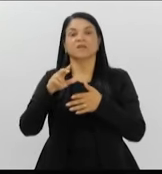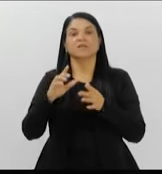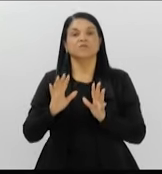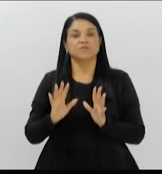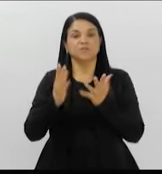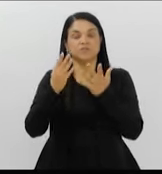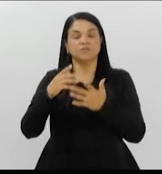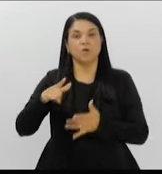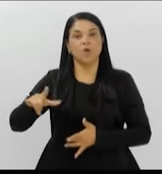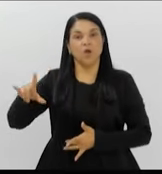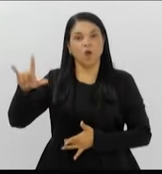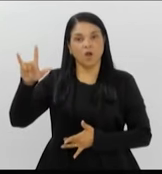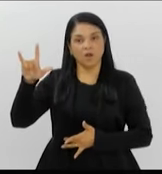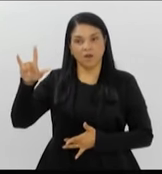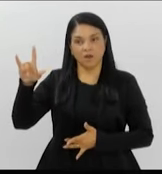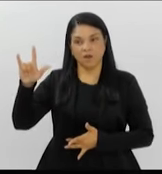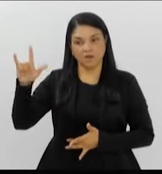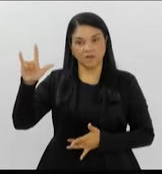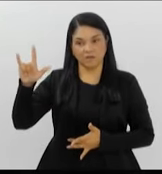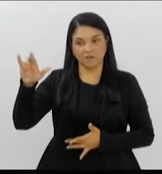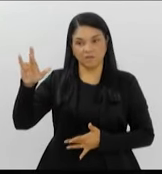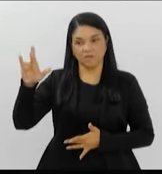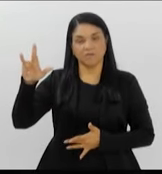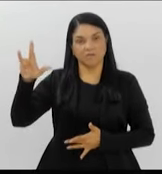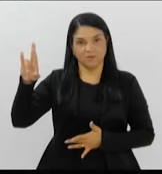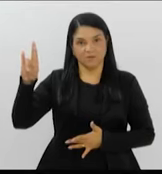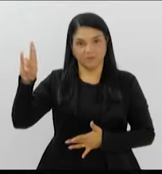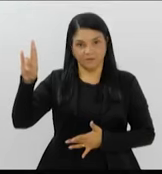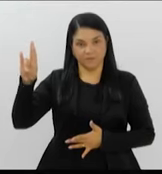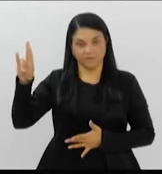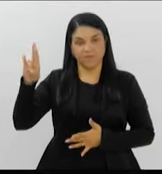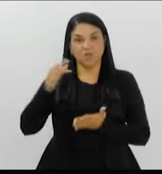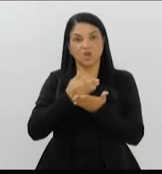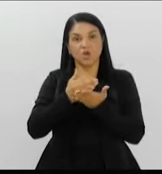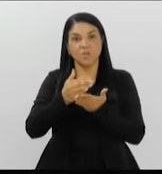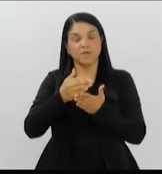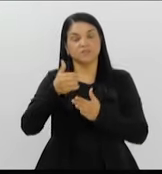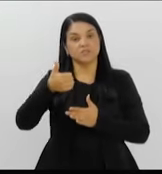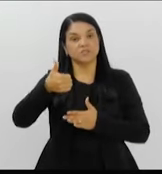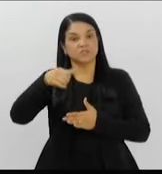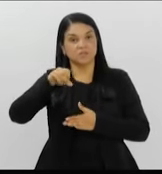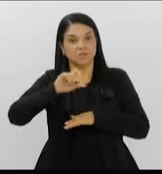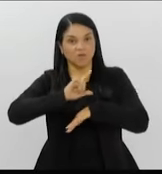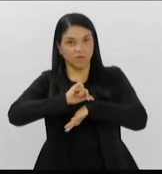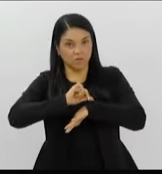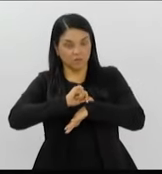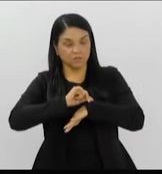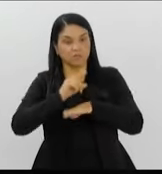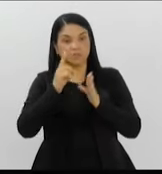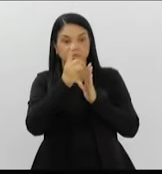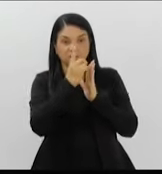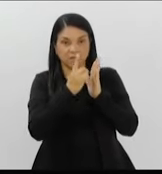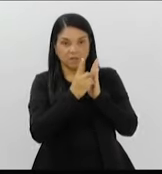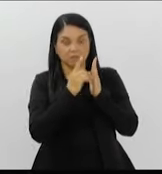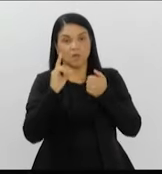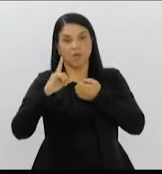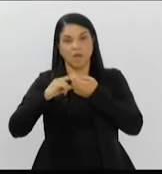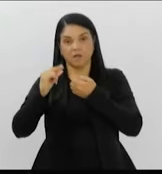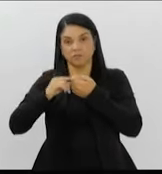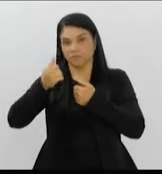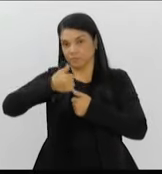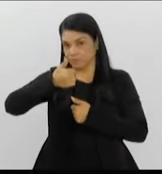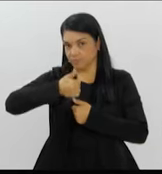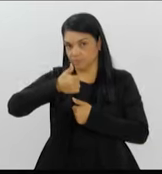vão começar no início da noite, tipo 19 horas. Diz o decreto. Artigo